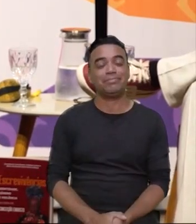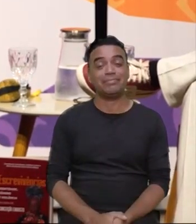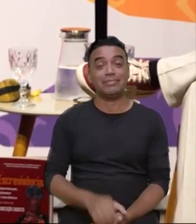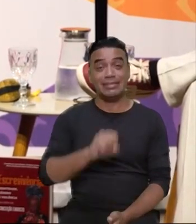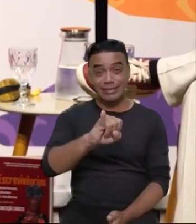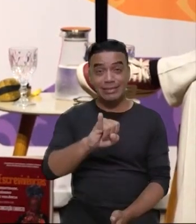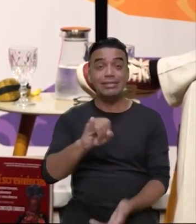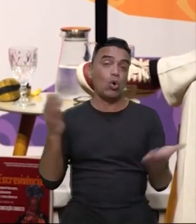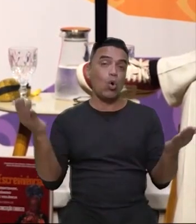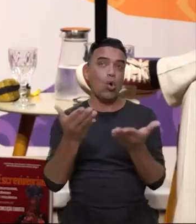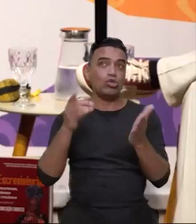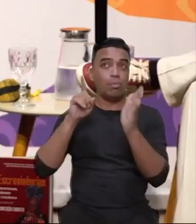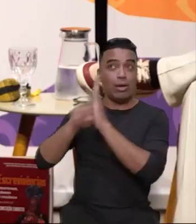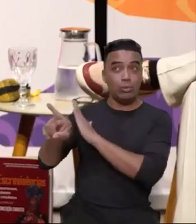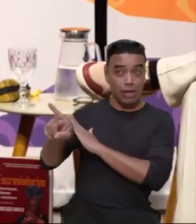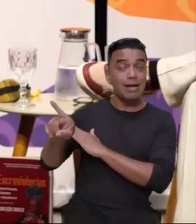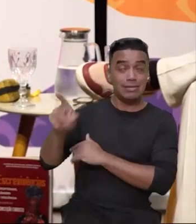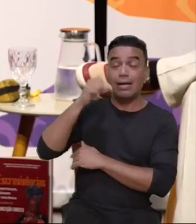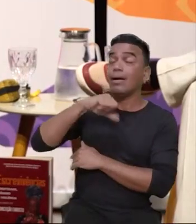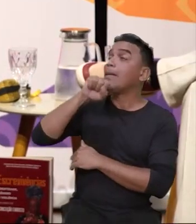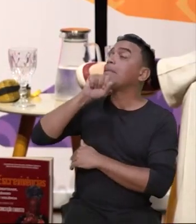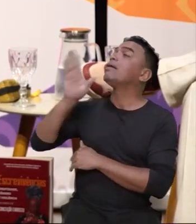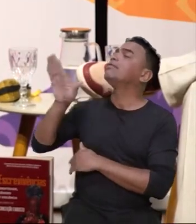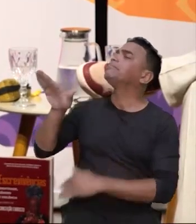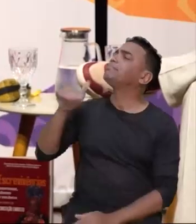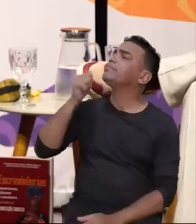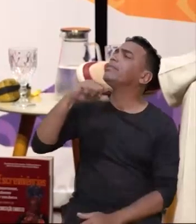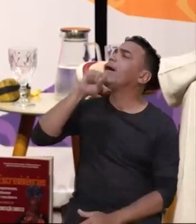Se hoje eu perguntasse para minha mãe assim: